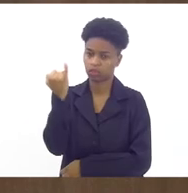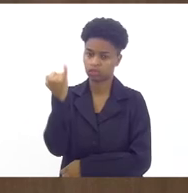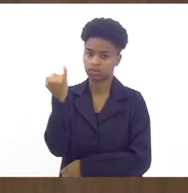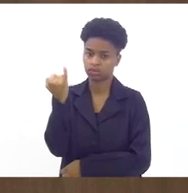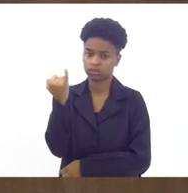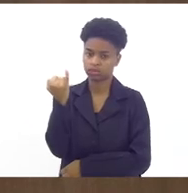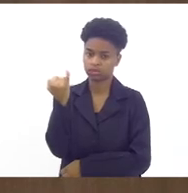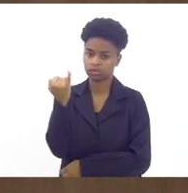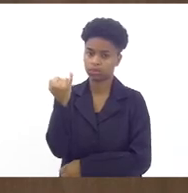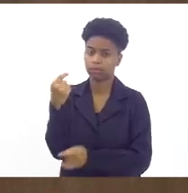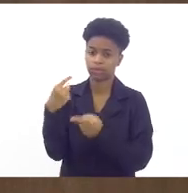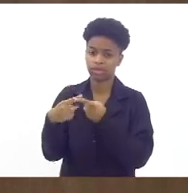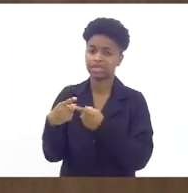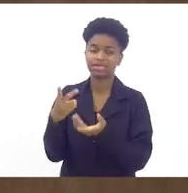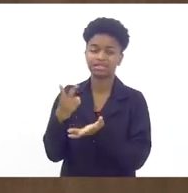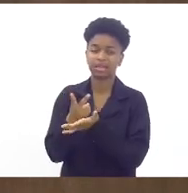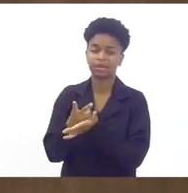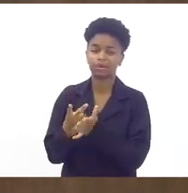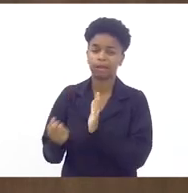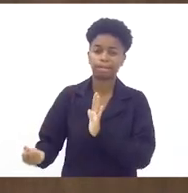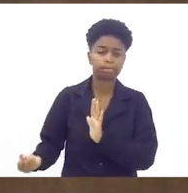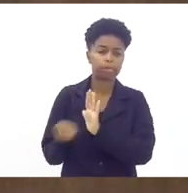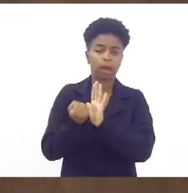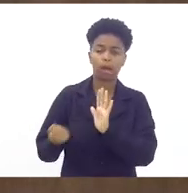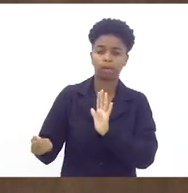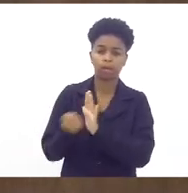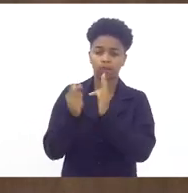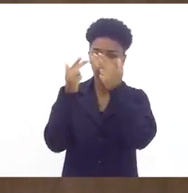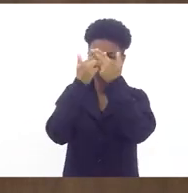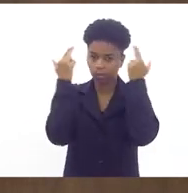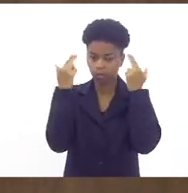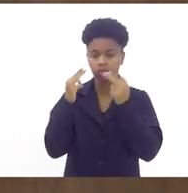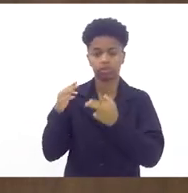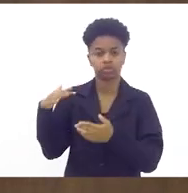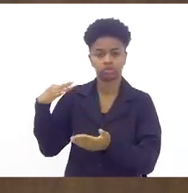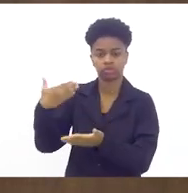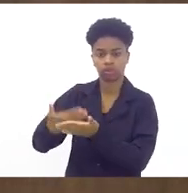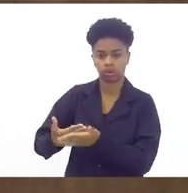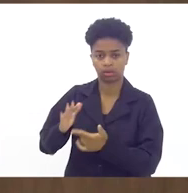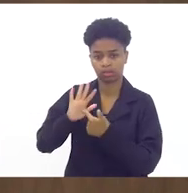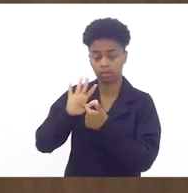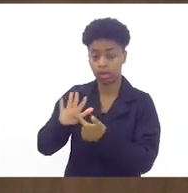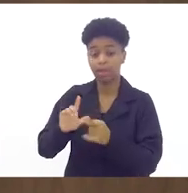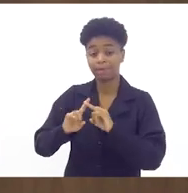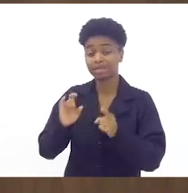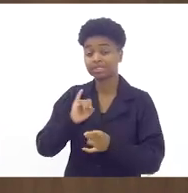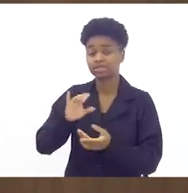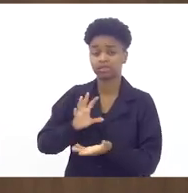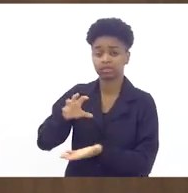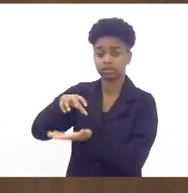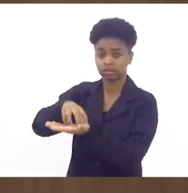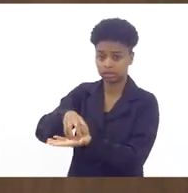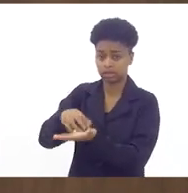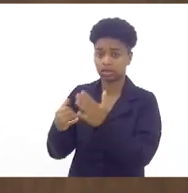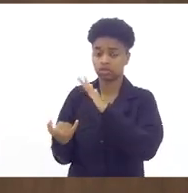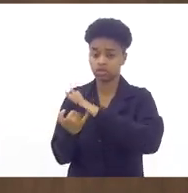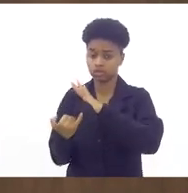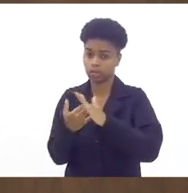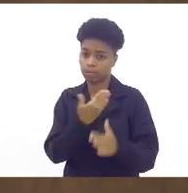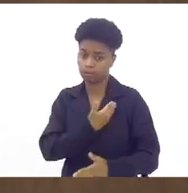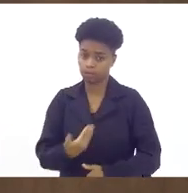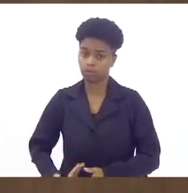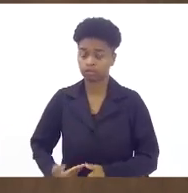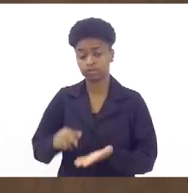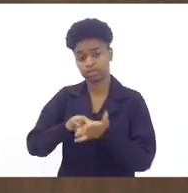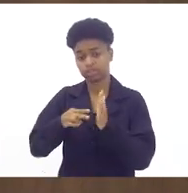arduamente estigmatizada historicamente falando que um equipamento Público Federal possa significar